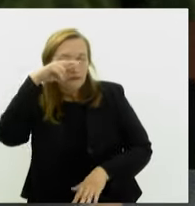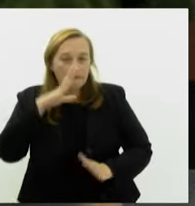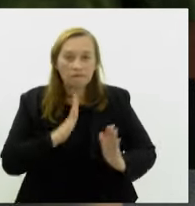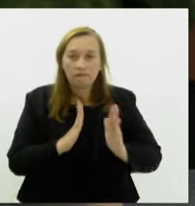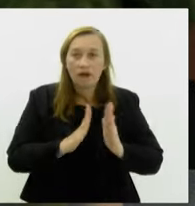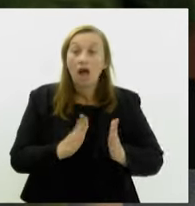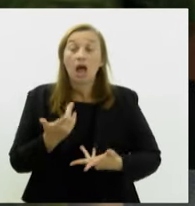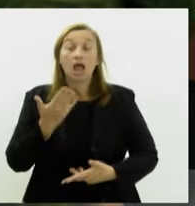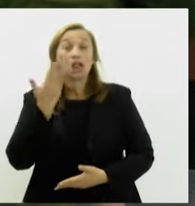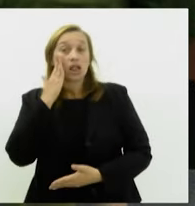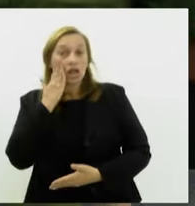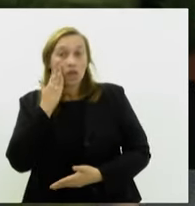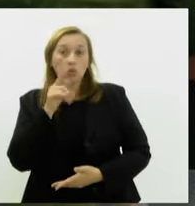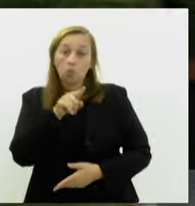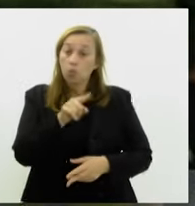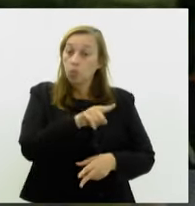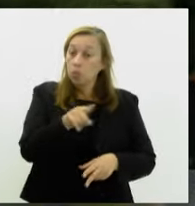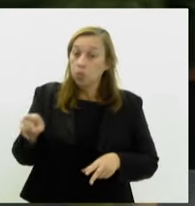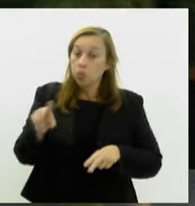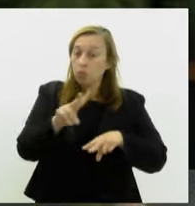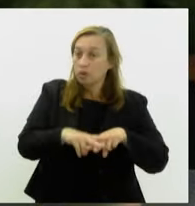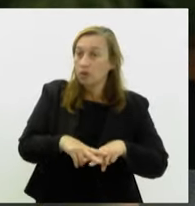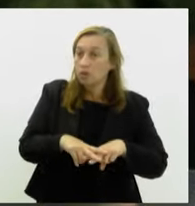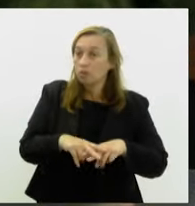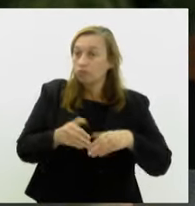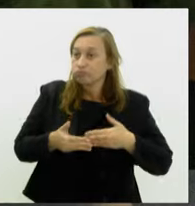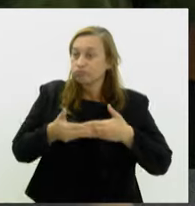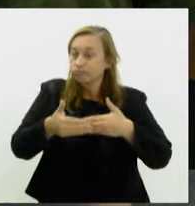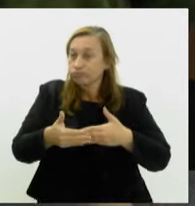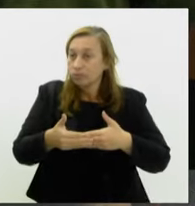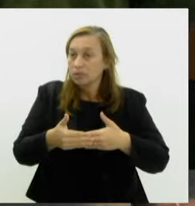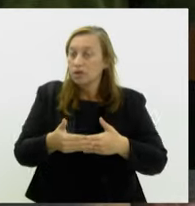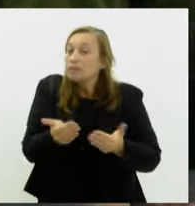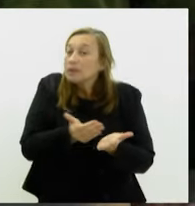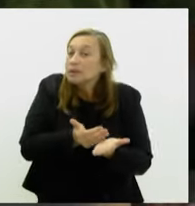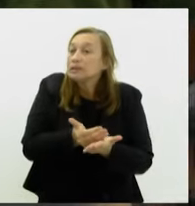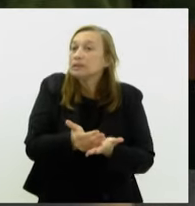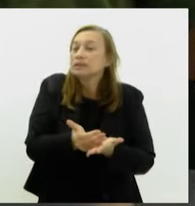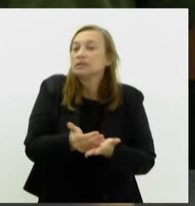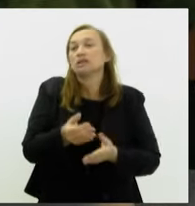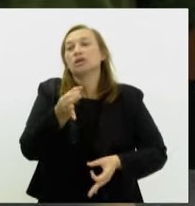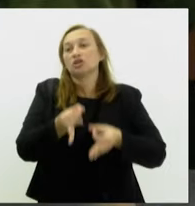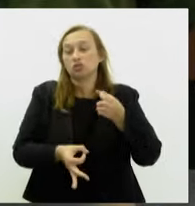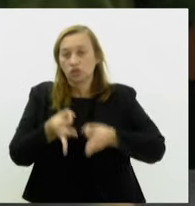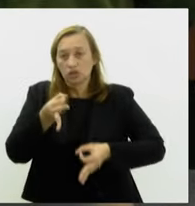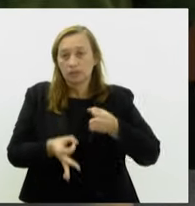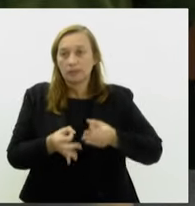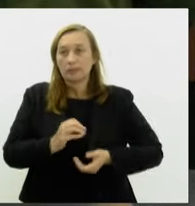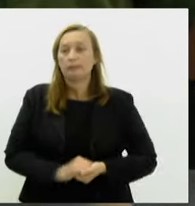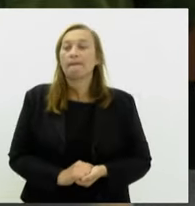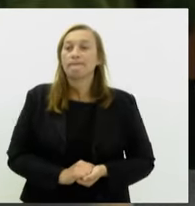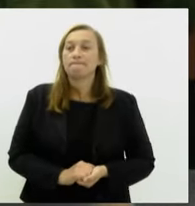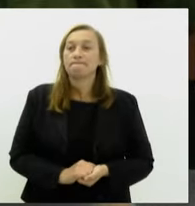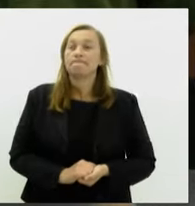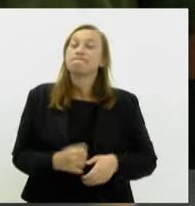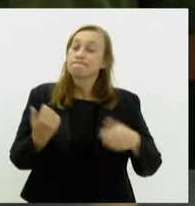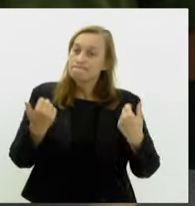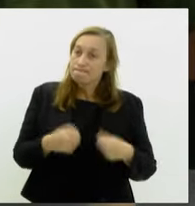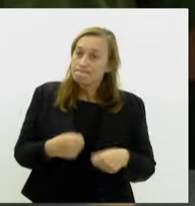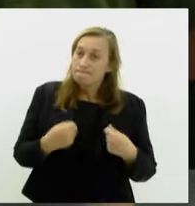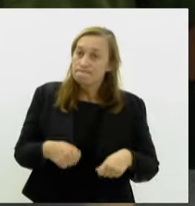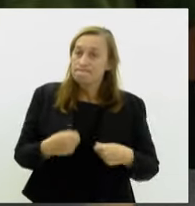entende que essas prisões são o primeiro passo para que comece a se fazer justiça. A gente ainda